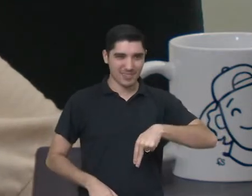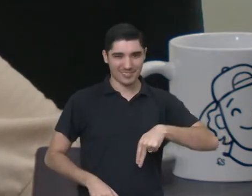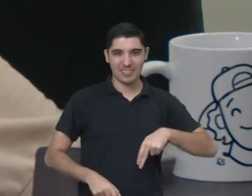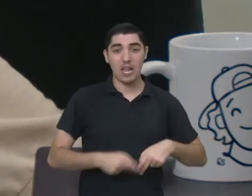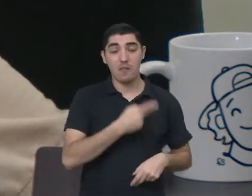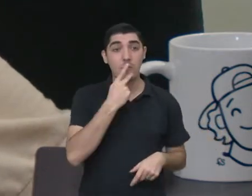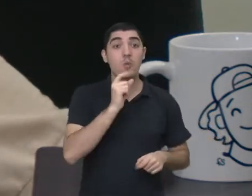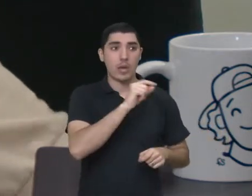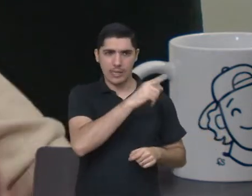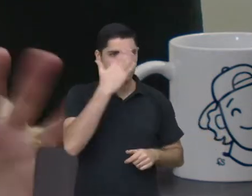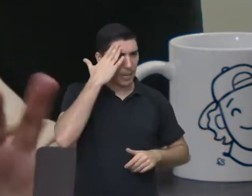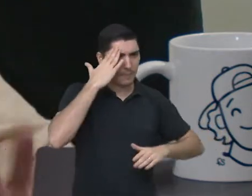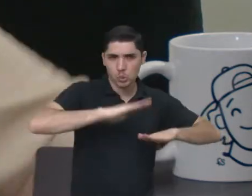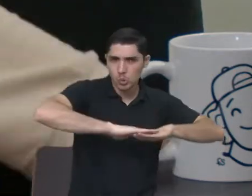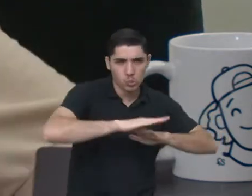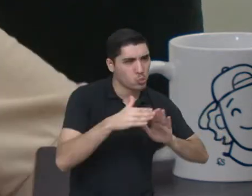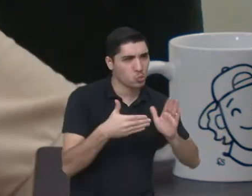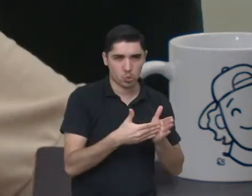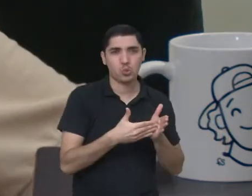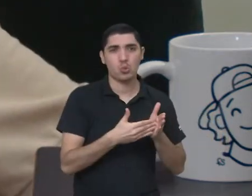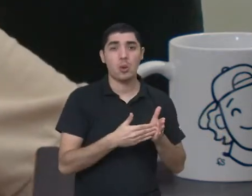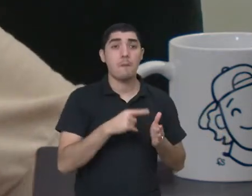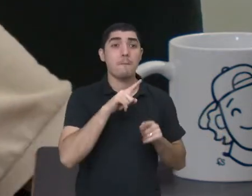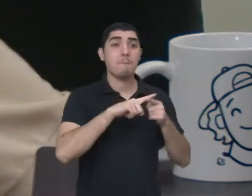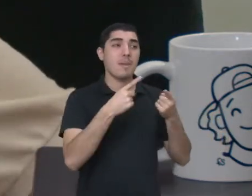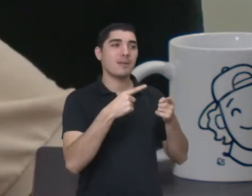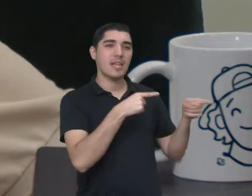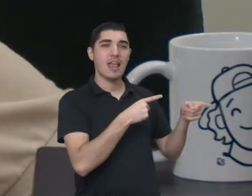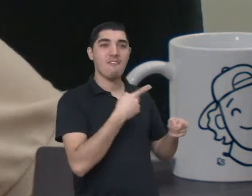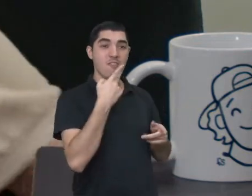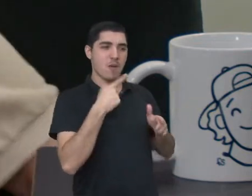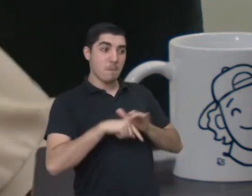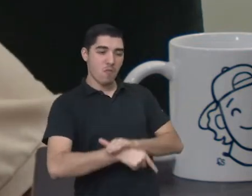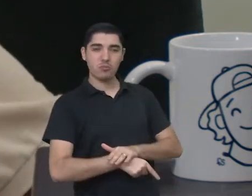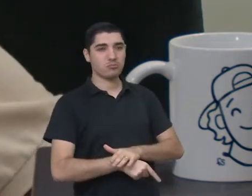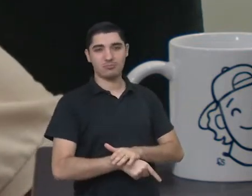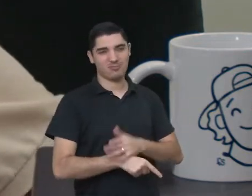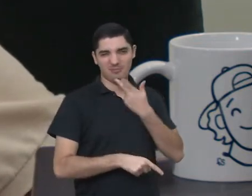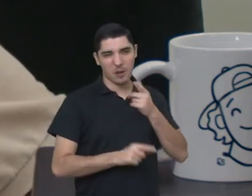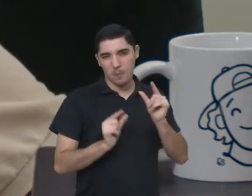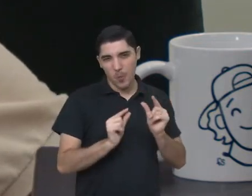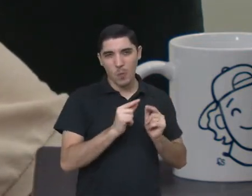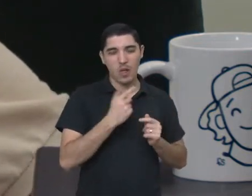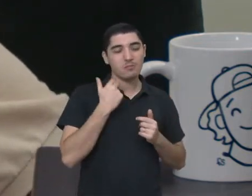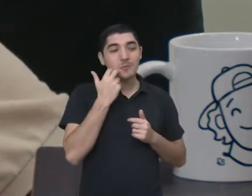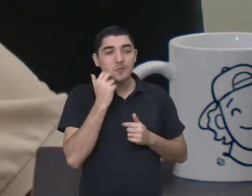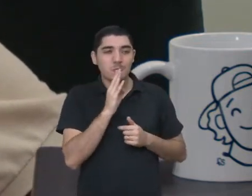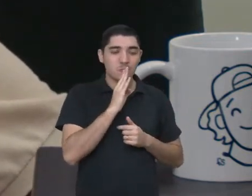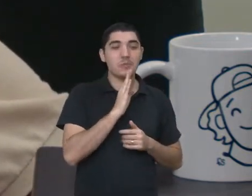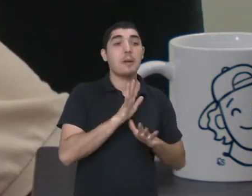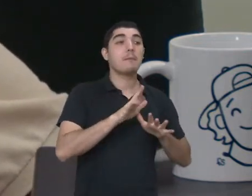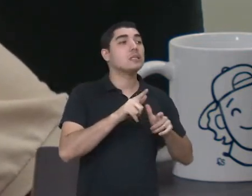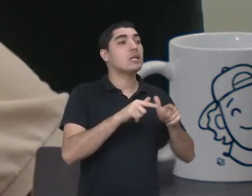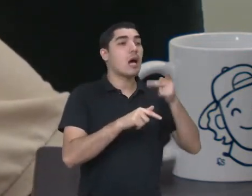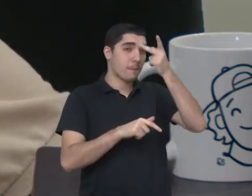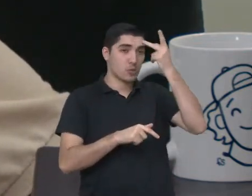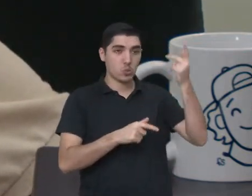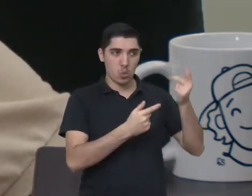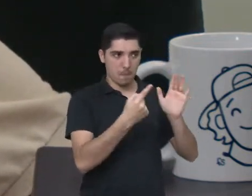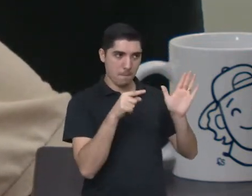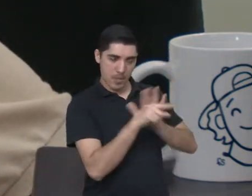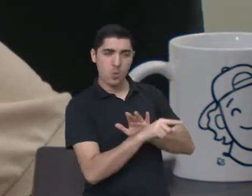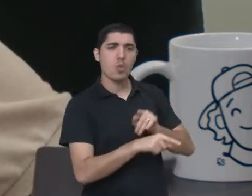nenhum. Tá certo? Aí me entrosava, estava vendo a semana inteira lá na rádio, conversando com o pessoal, tá falando, pô, eu gosto tanto de rádio e tal. Tem